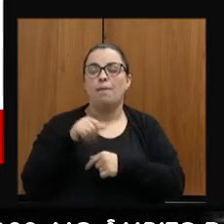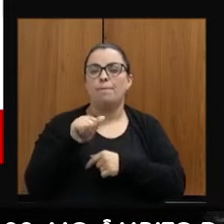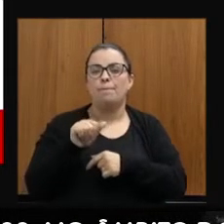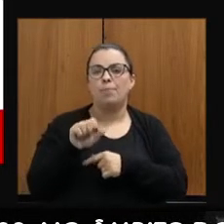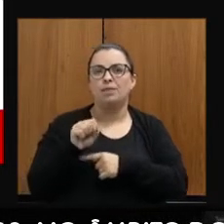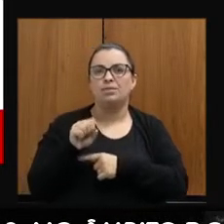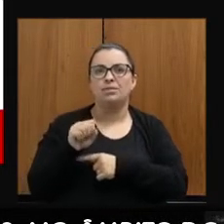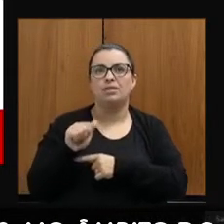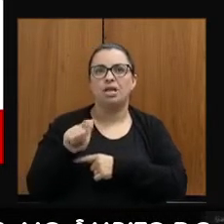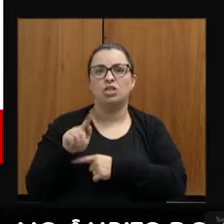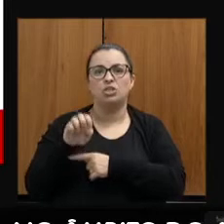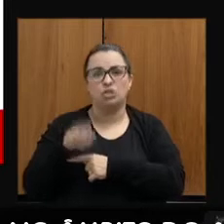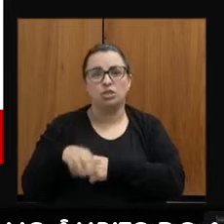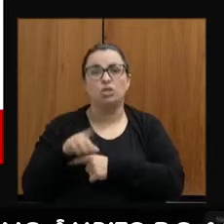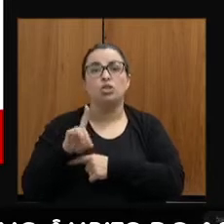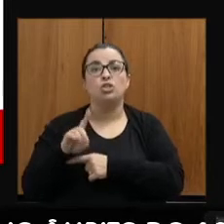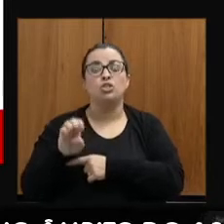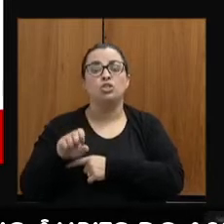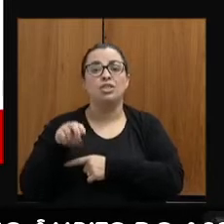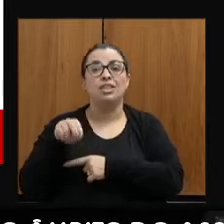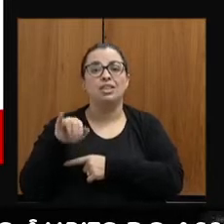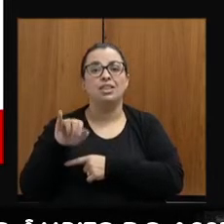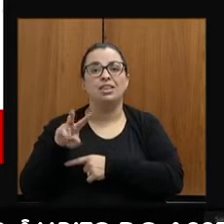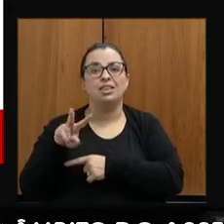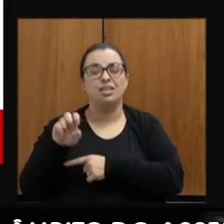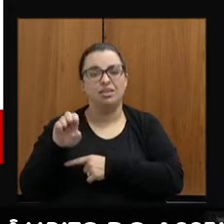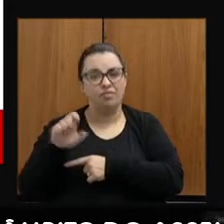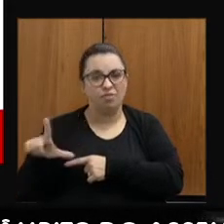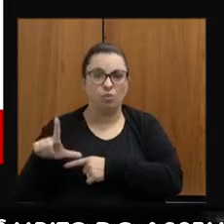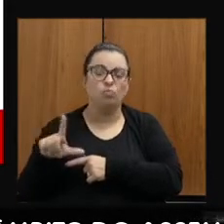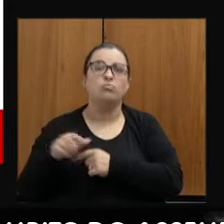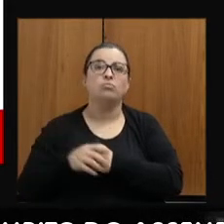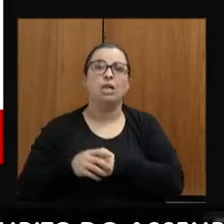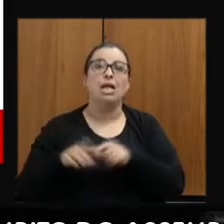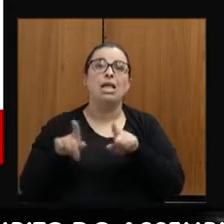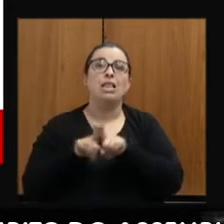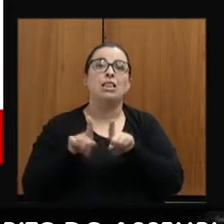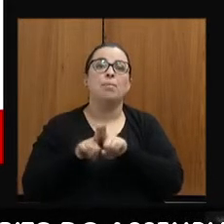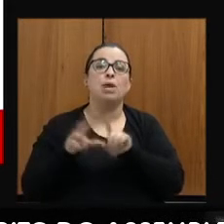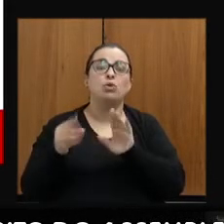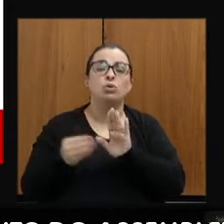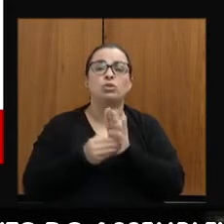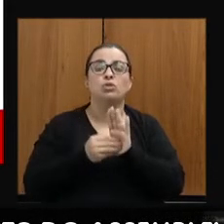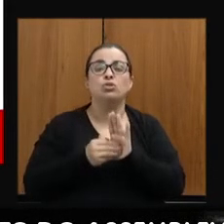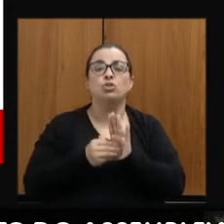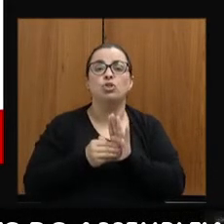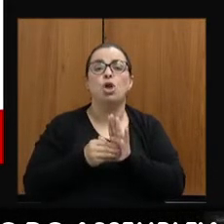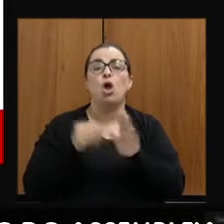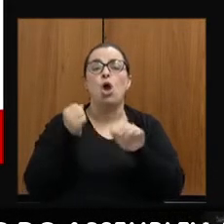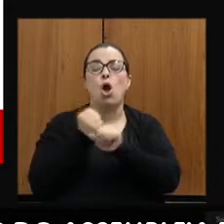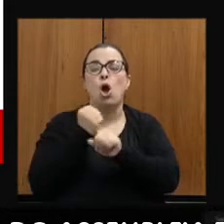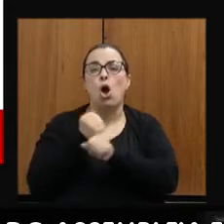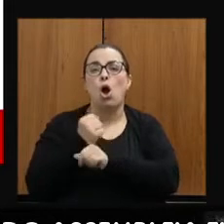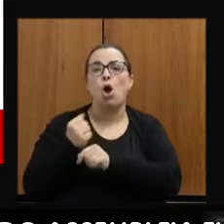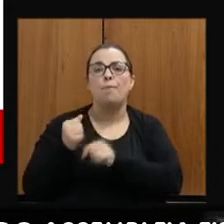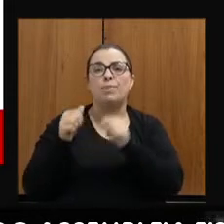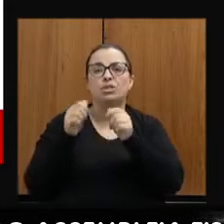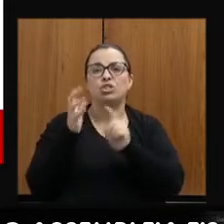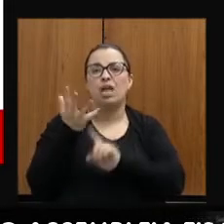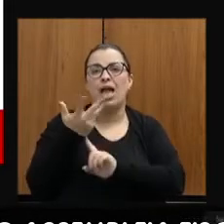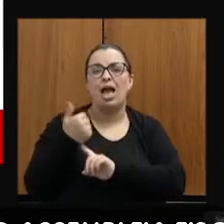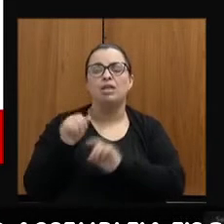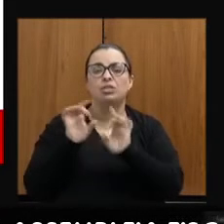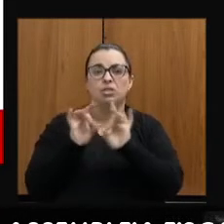não sejam cortadas é a inclusão de obras de artes especiais nas zonas mais sensíveis